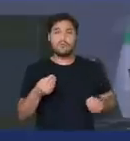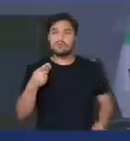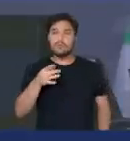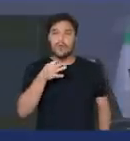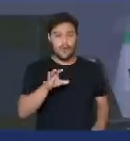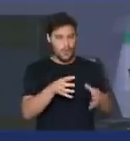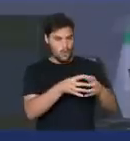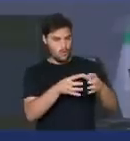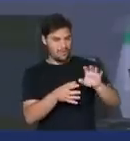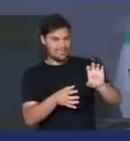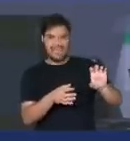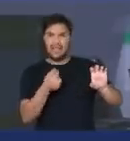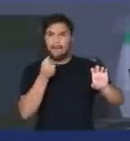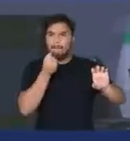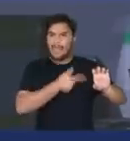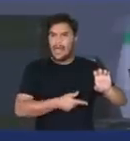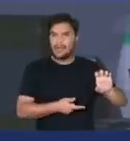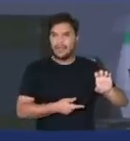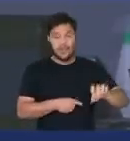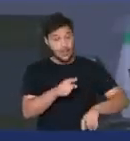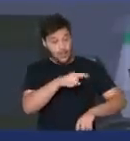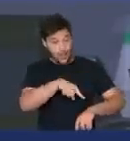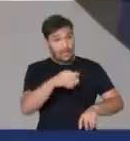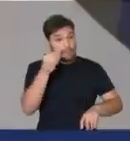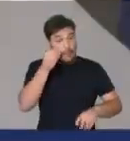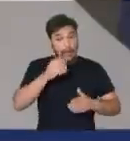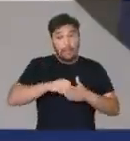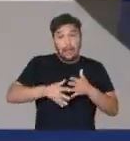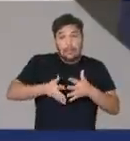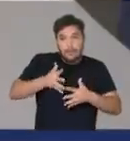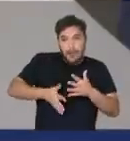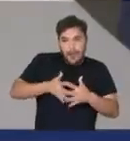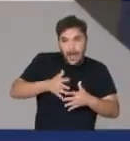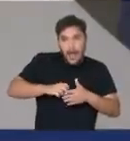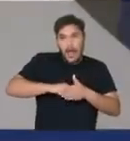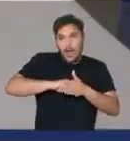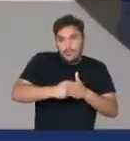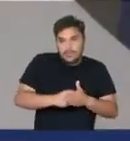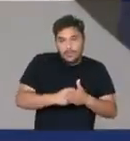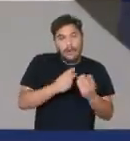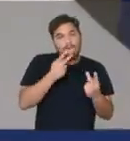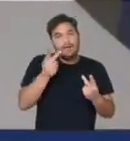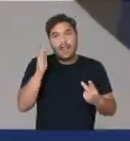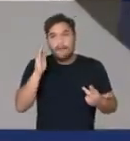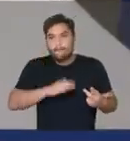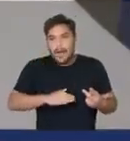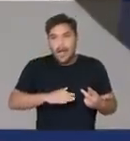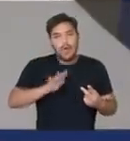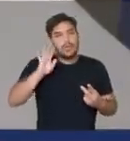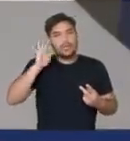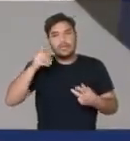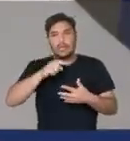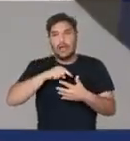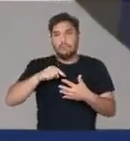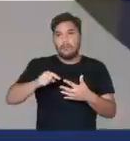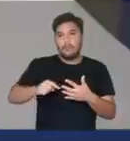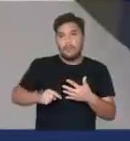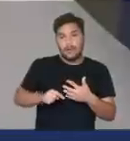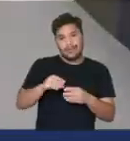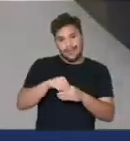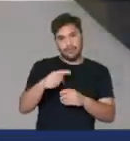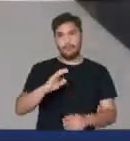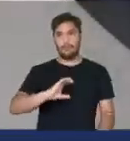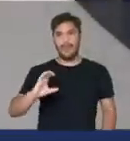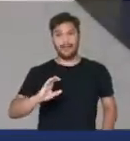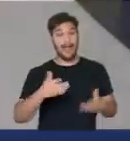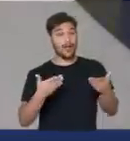mim a esquerda é uma piada. Primeiro eles tentam obstruir, depois falam mal de todas as iniciativas e tudo que está composto na